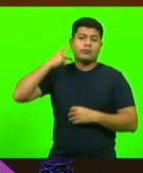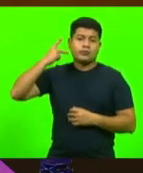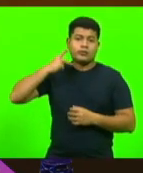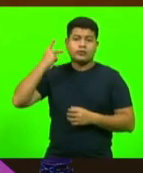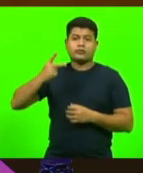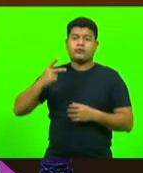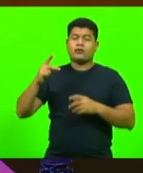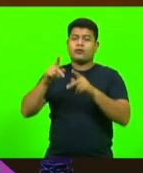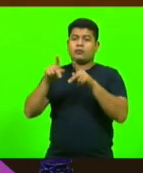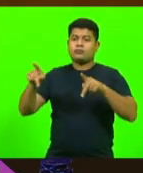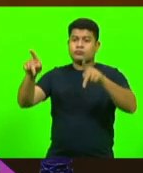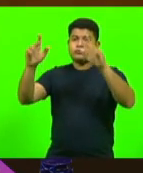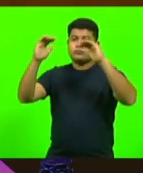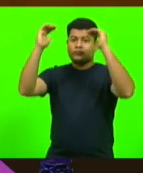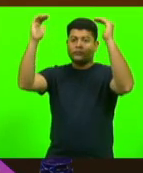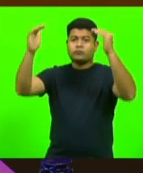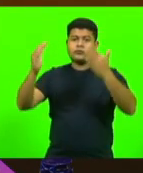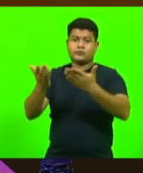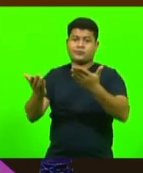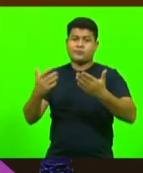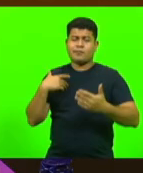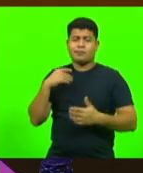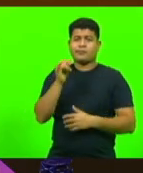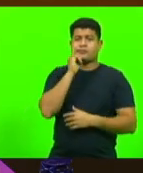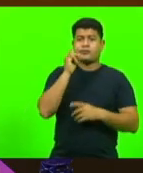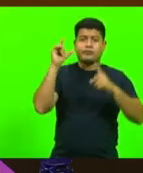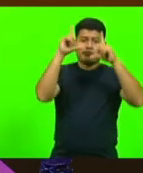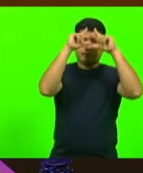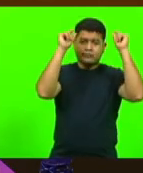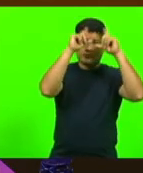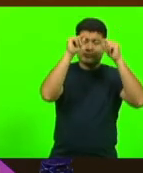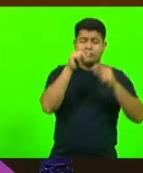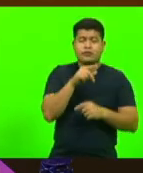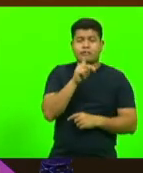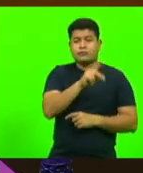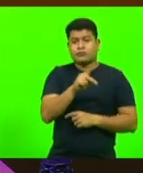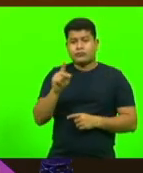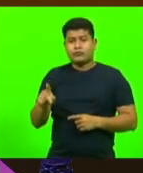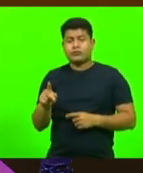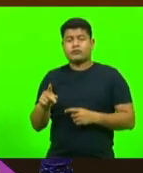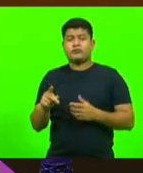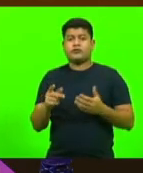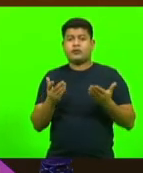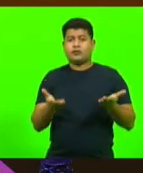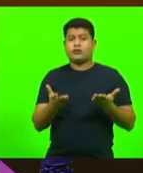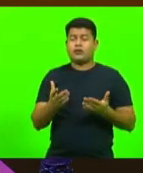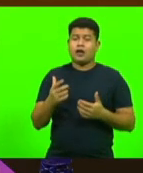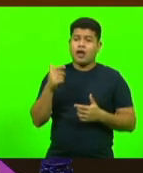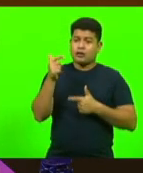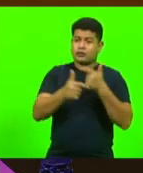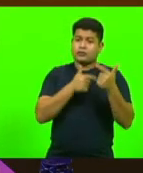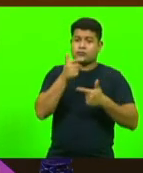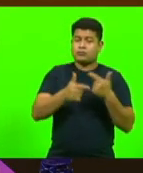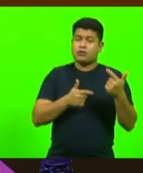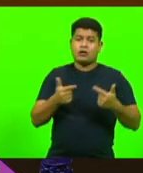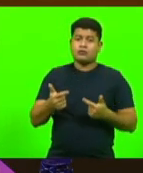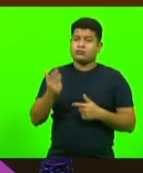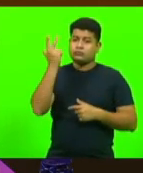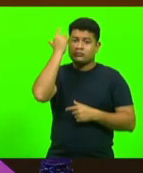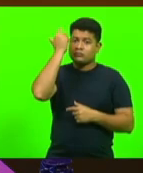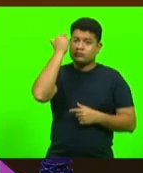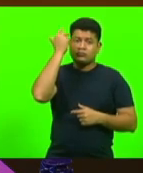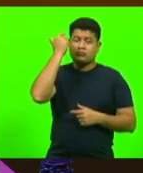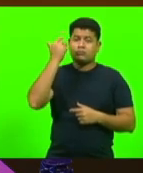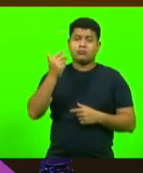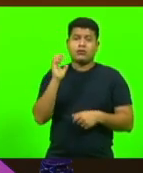enfermeiro esse pessoal da Saúde da educação que são atividades típicas de estado e aí talvez essa seja a discussão Quais são as